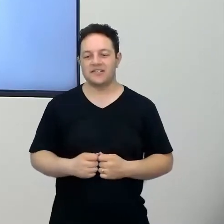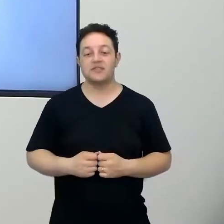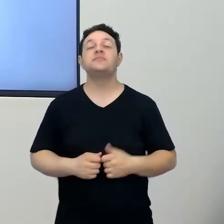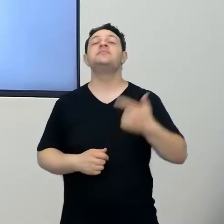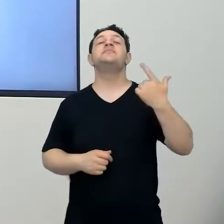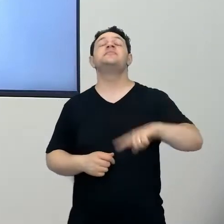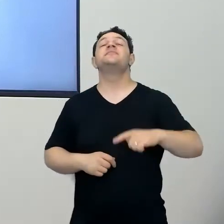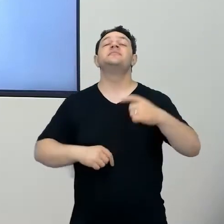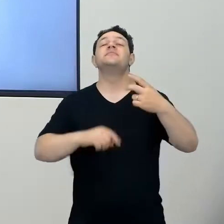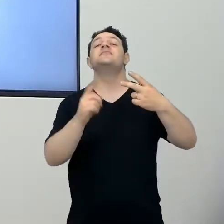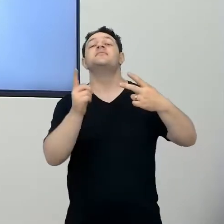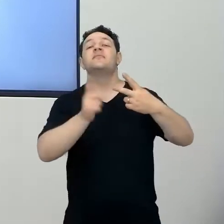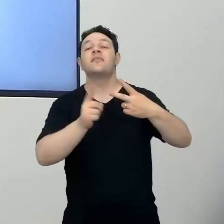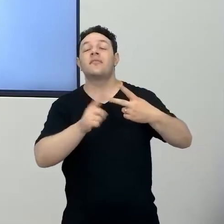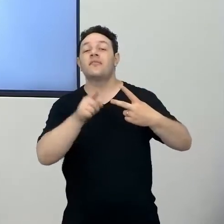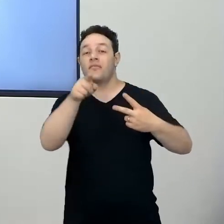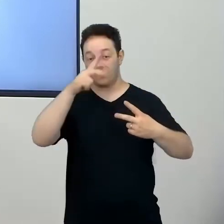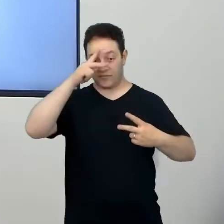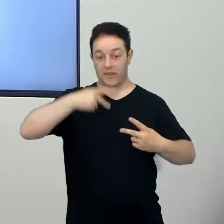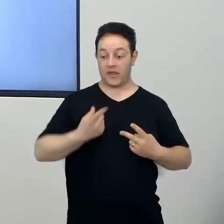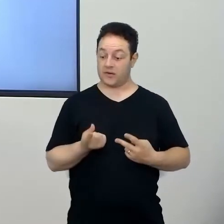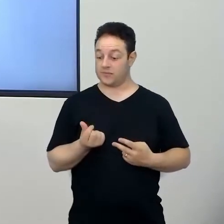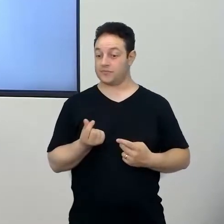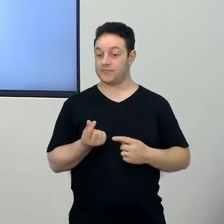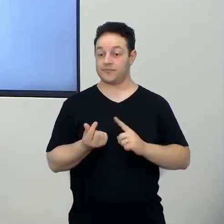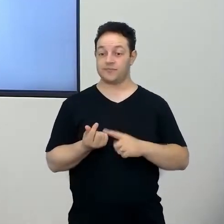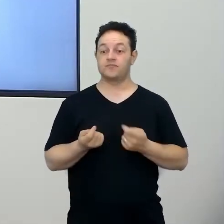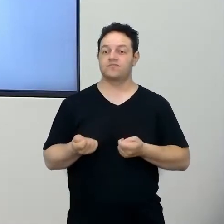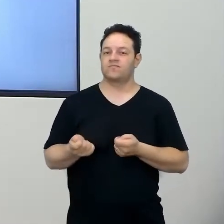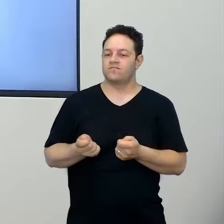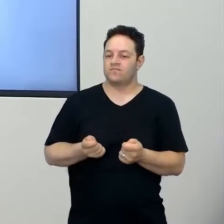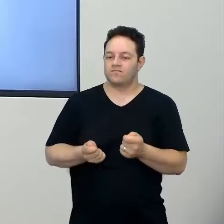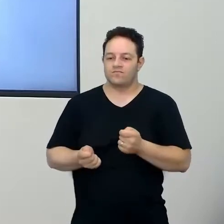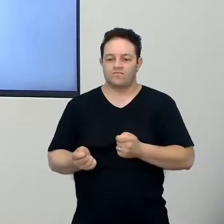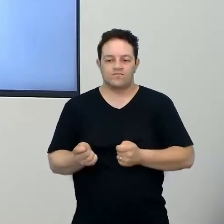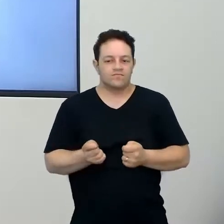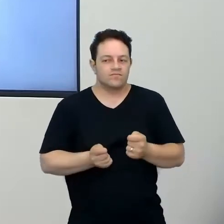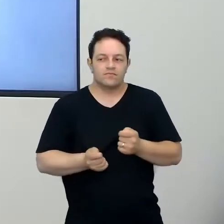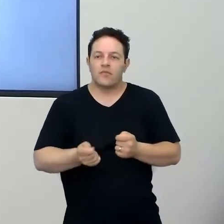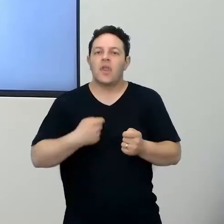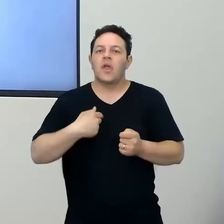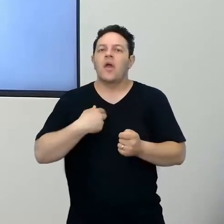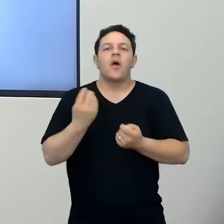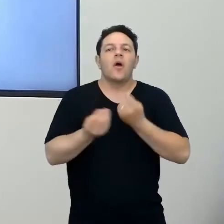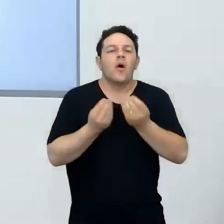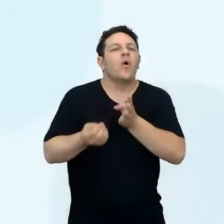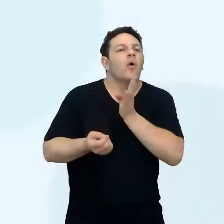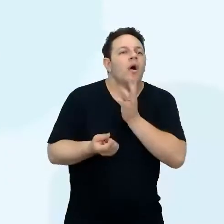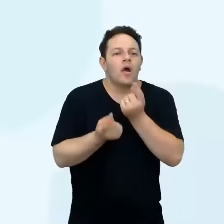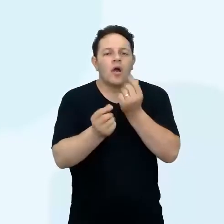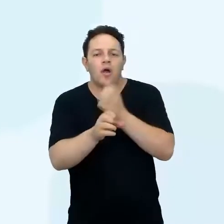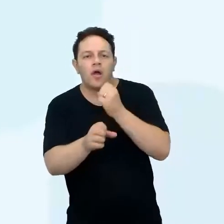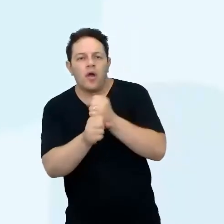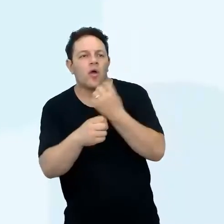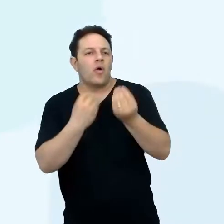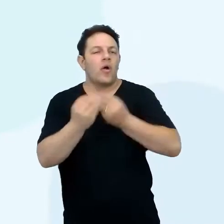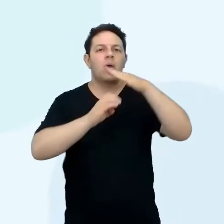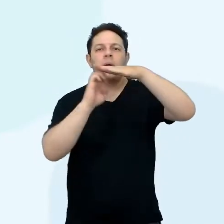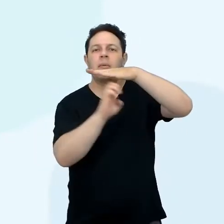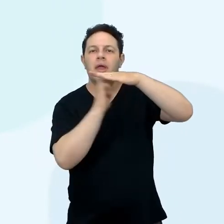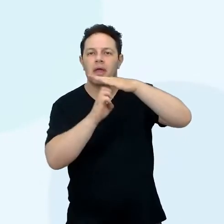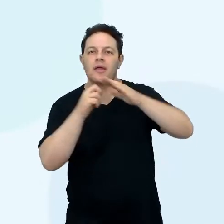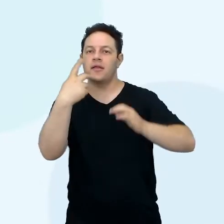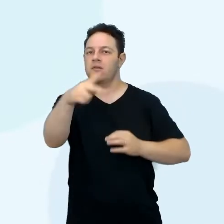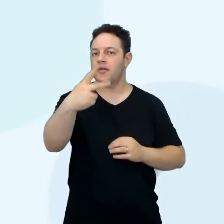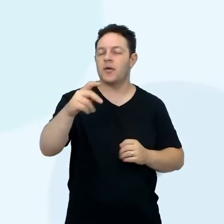ter controle financeiro, que é uma coisa importante. Obtenha mais conhecimento sobre finanças para empresas, né? Coisas que